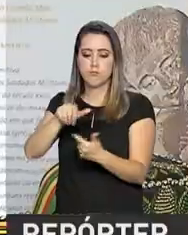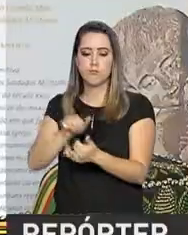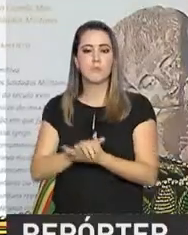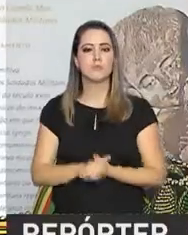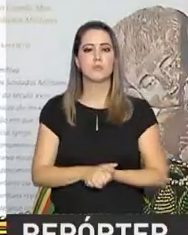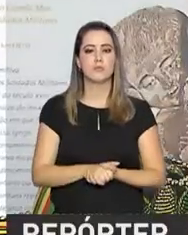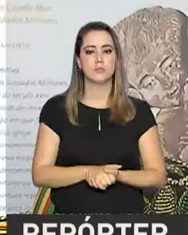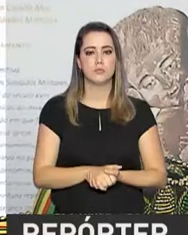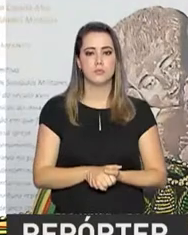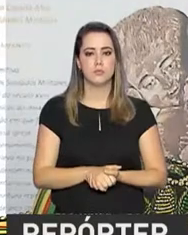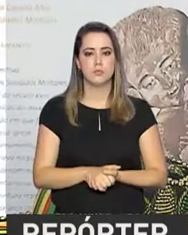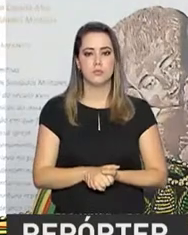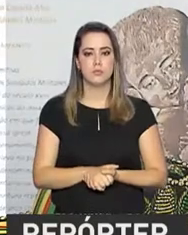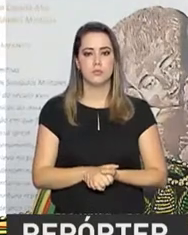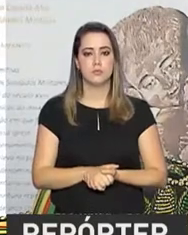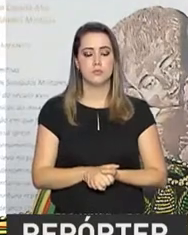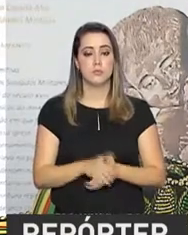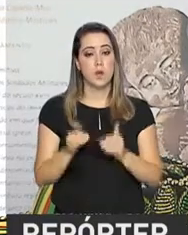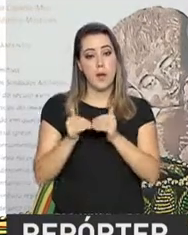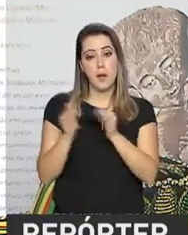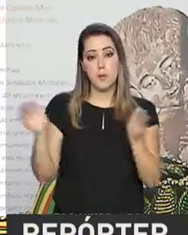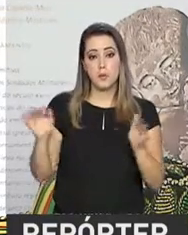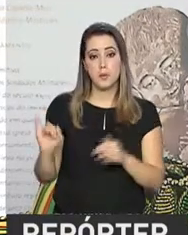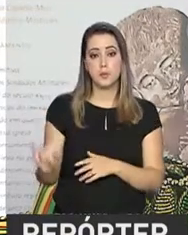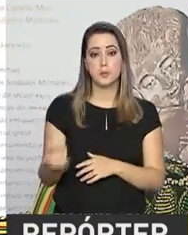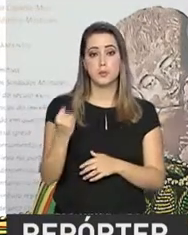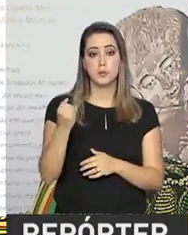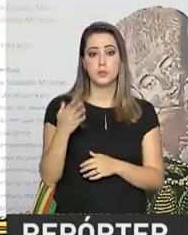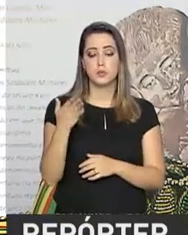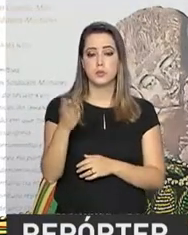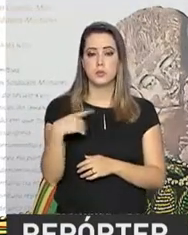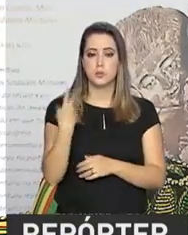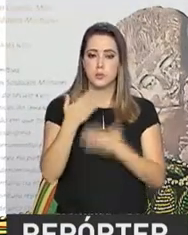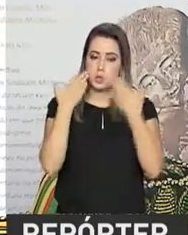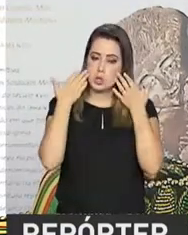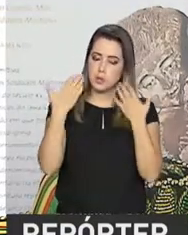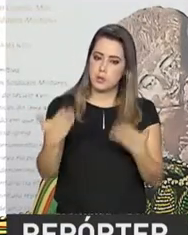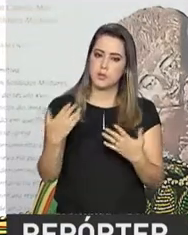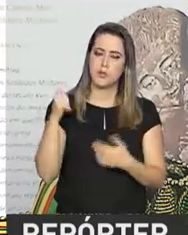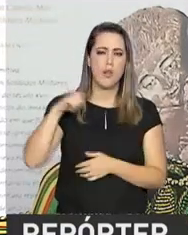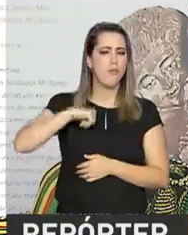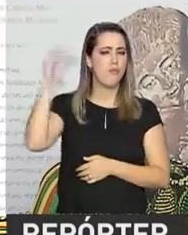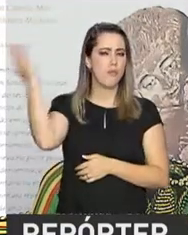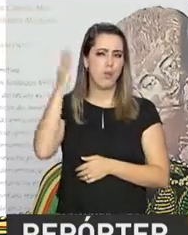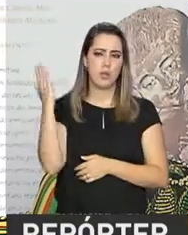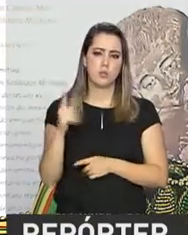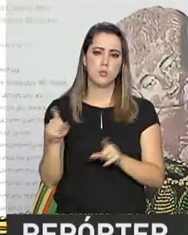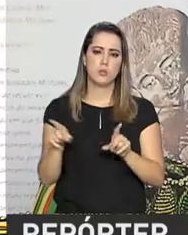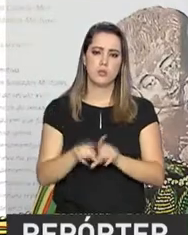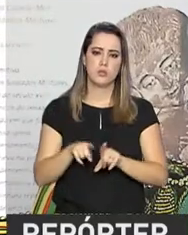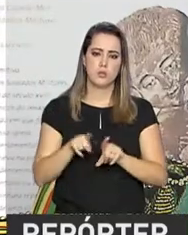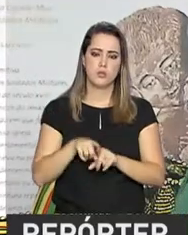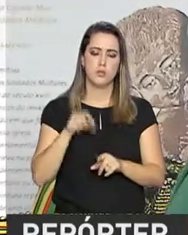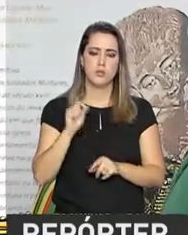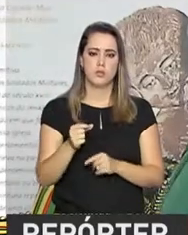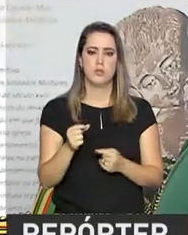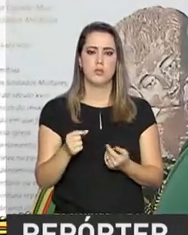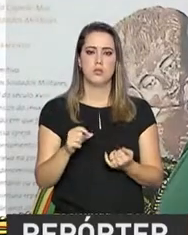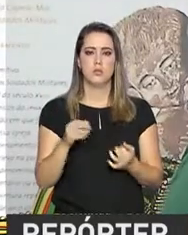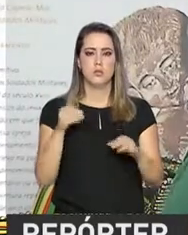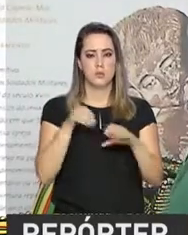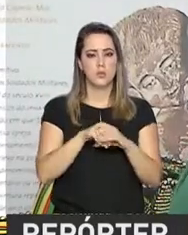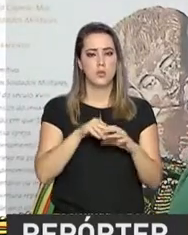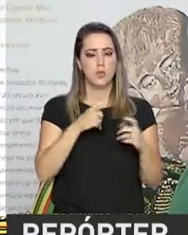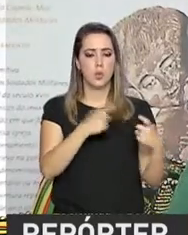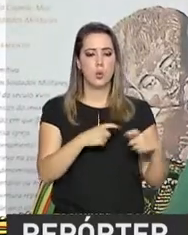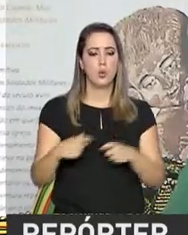humanidade. Vai abrir uma grande porta para nós nos apresentarmos fora do Brasil e também no interior do